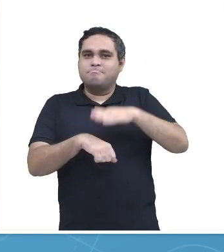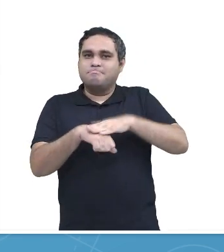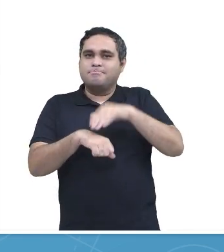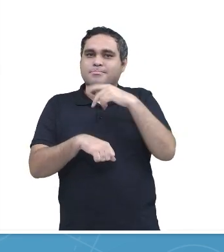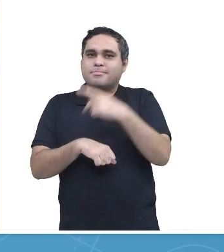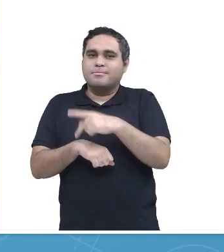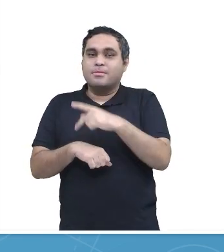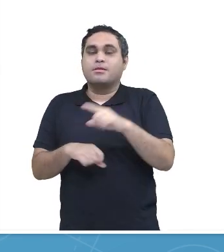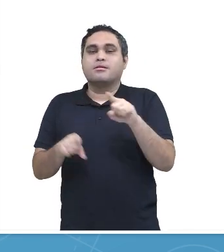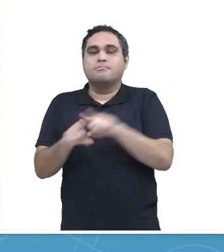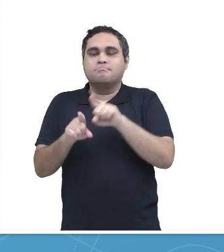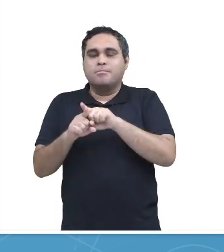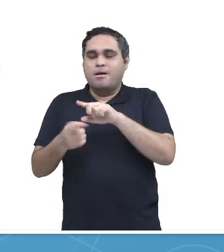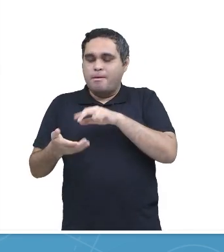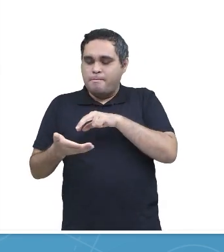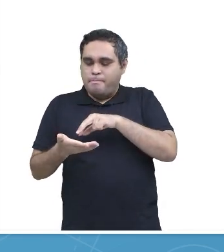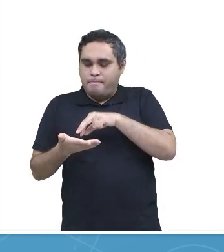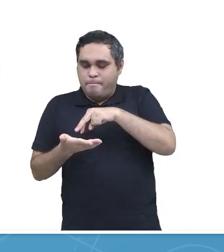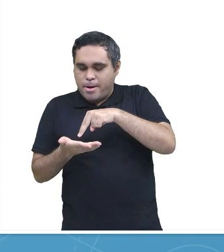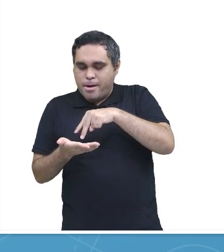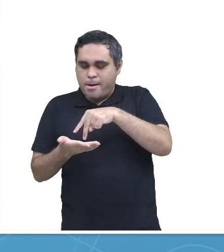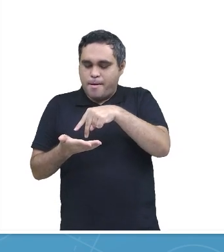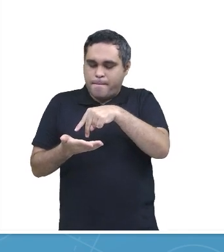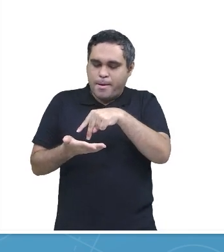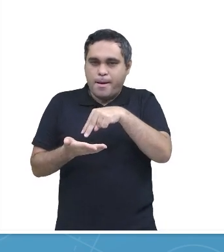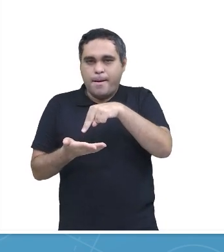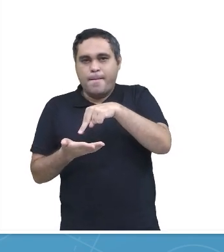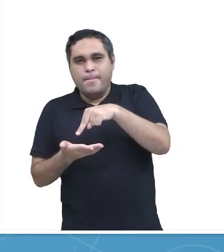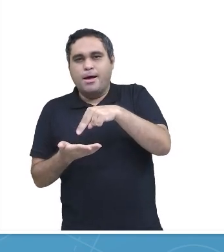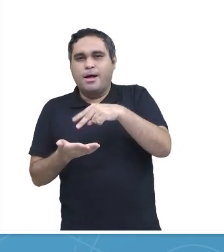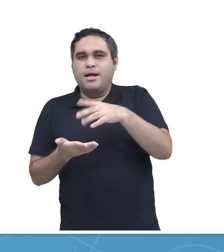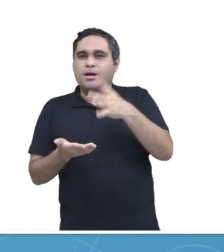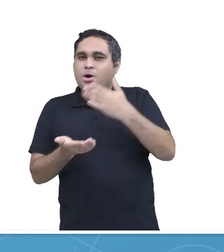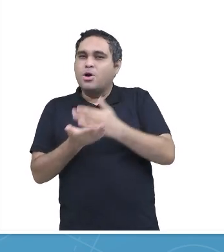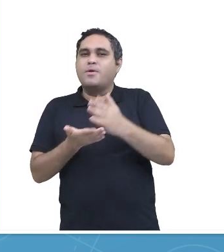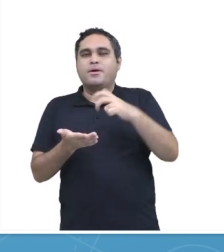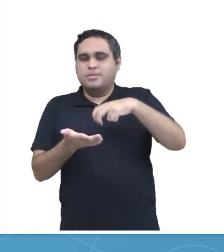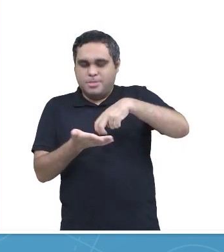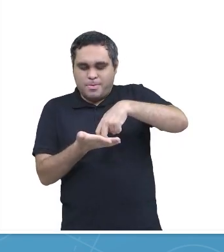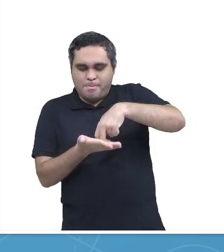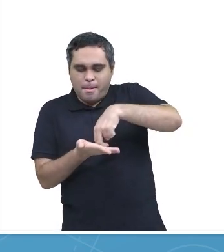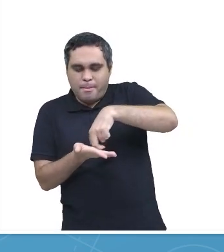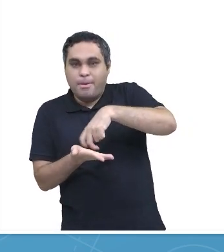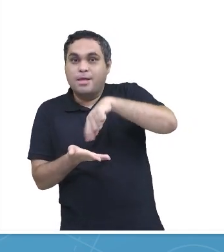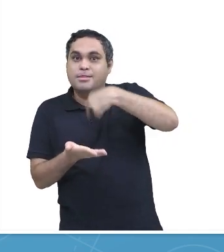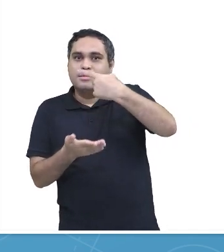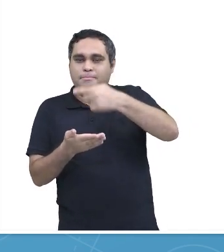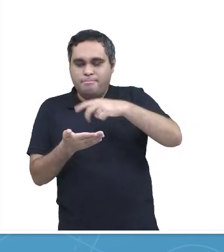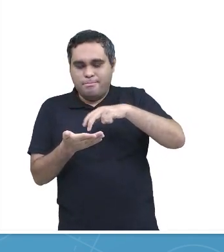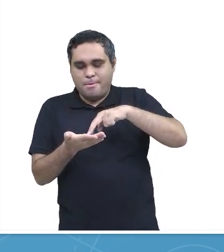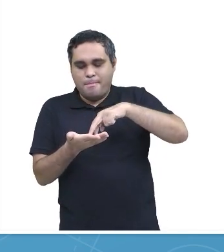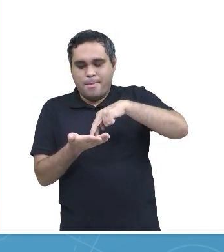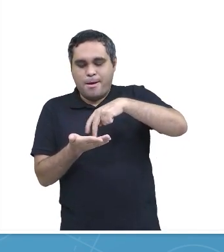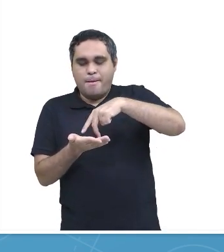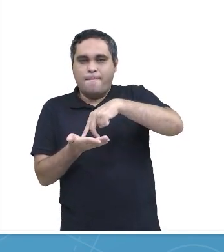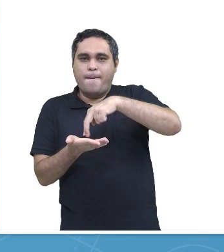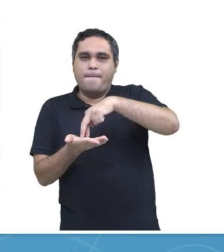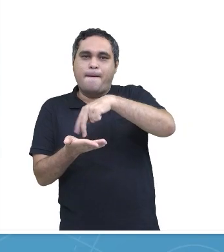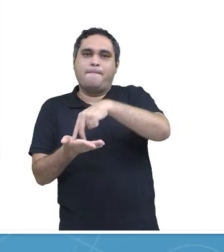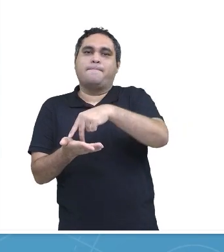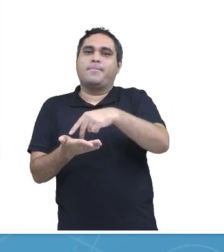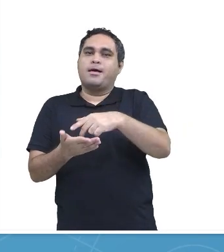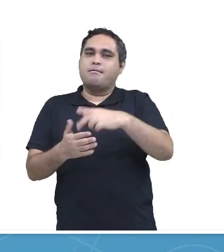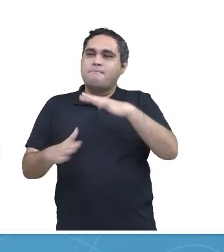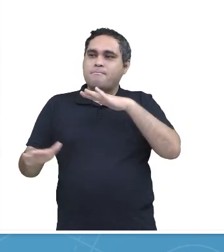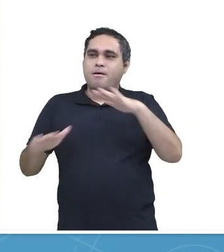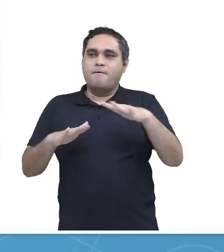primeiros passinhos, começando com engatinhar, Então esses são movimentos de locomoção,